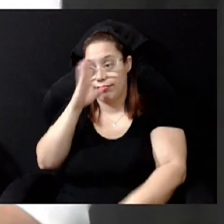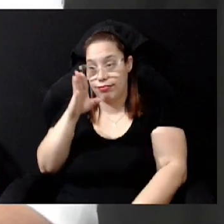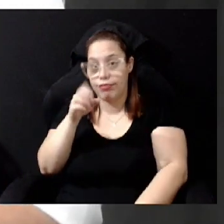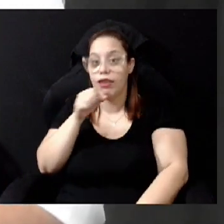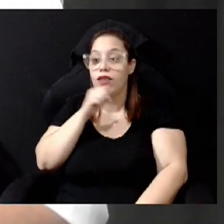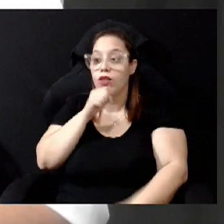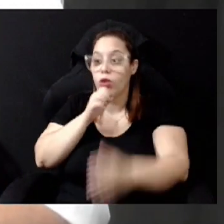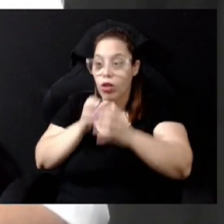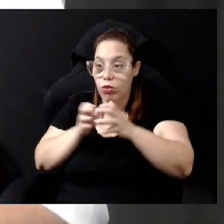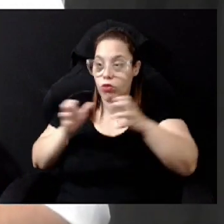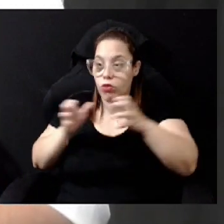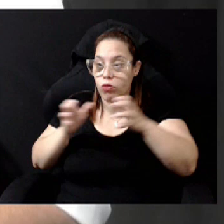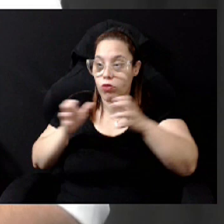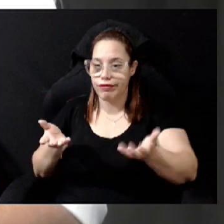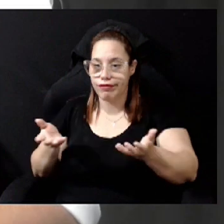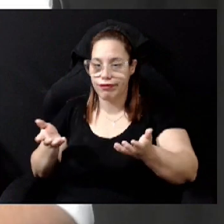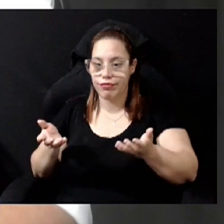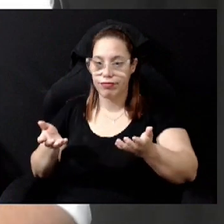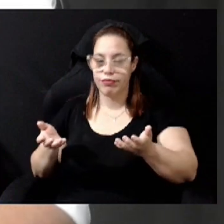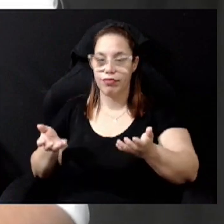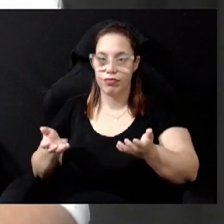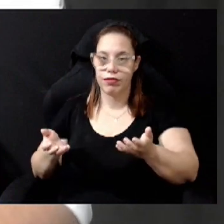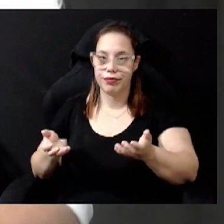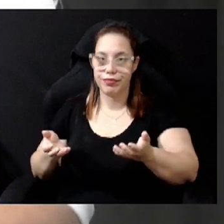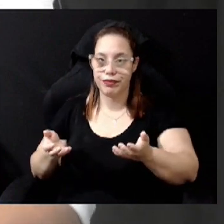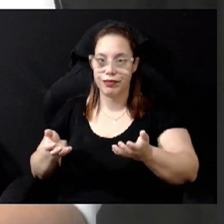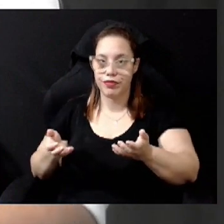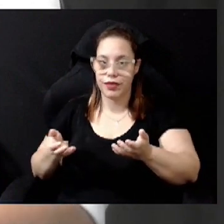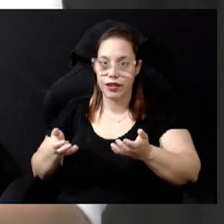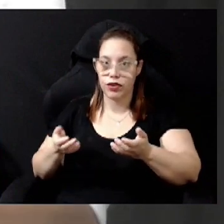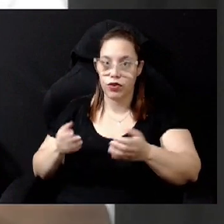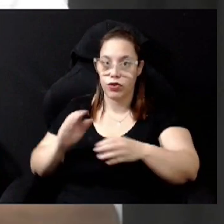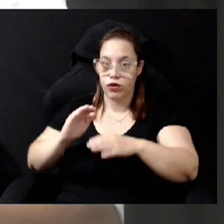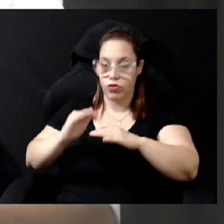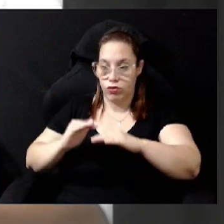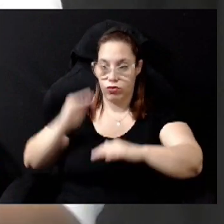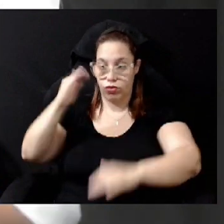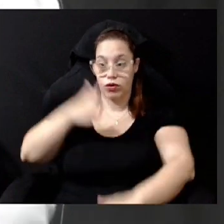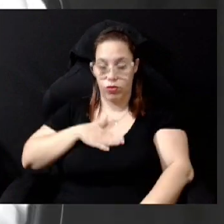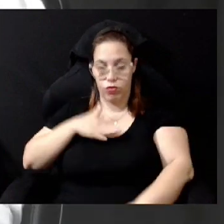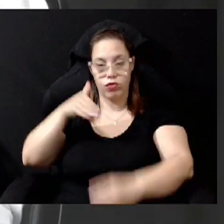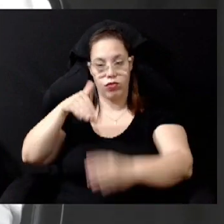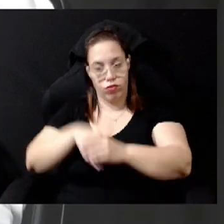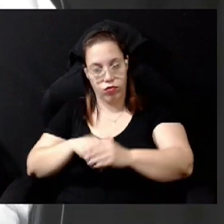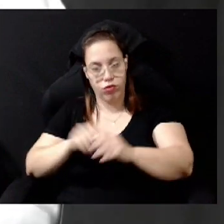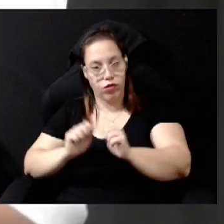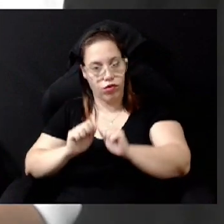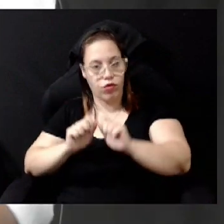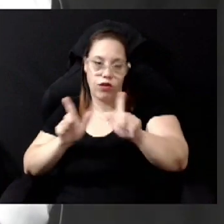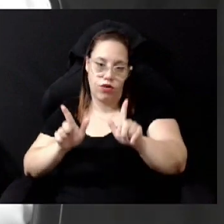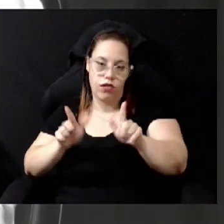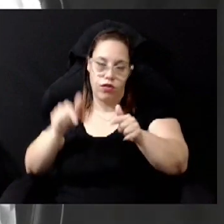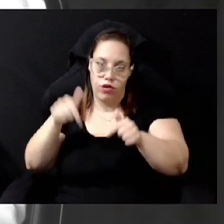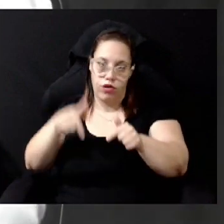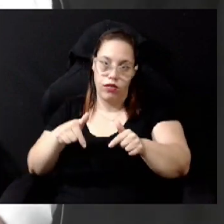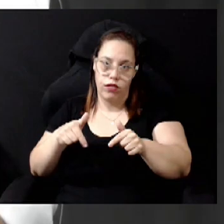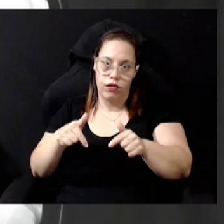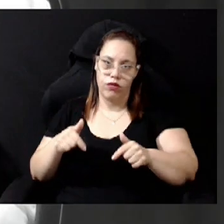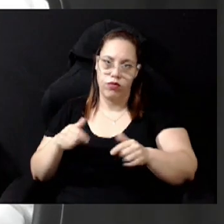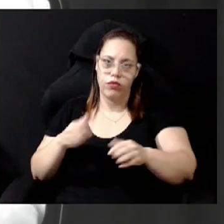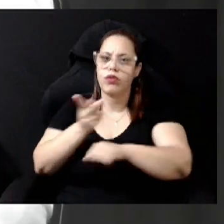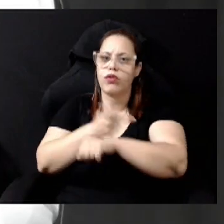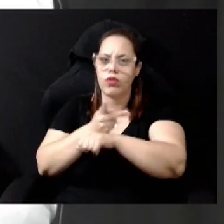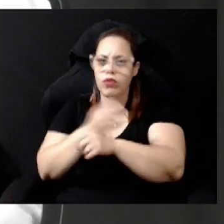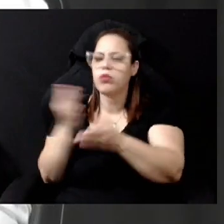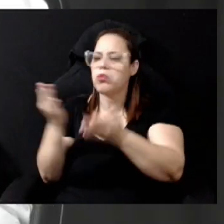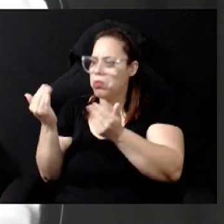são assim, majoritariamente os meus eleitores. É claro que nesta eleição nós aí buscamos os jovens para